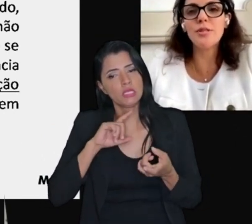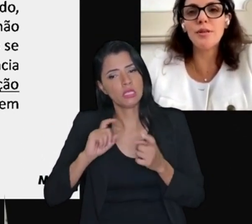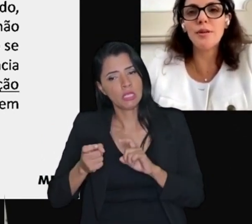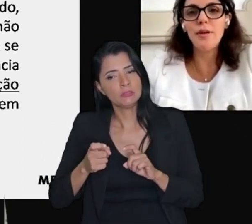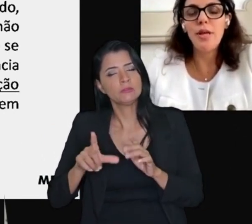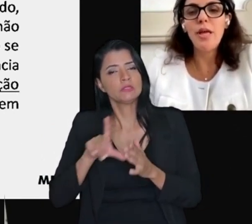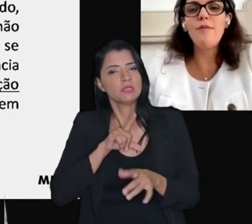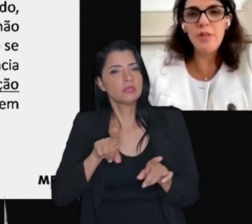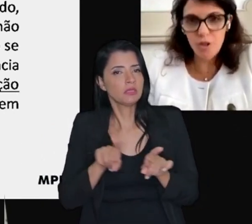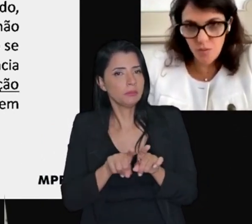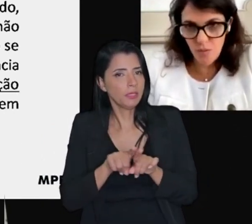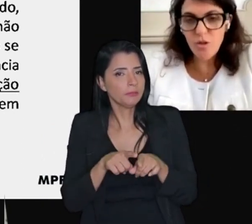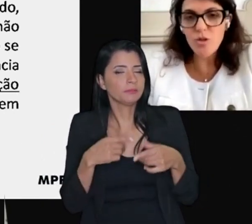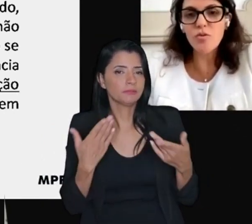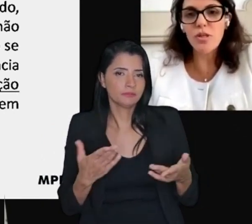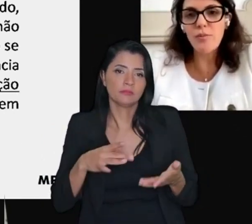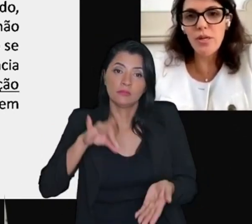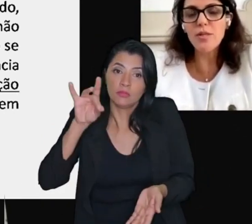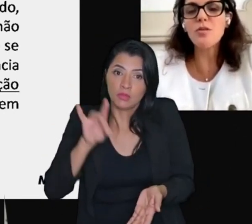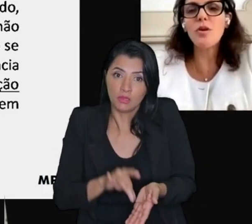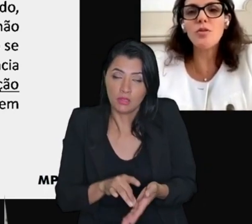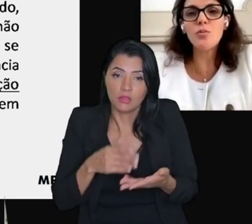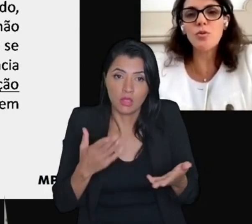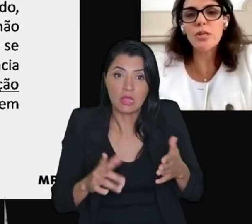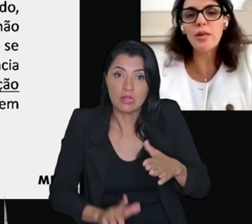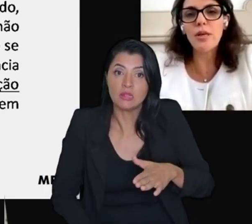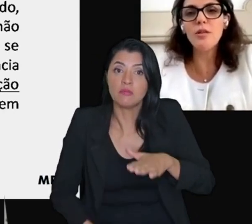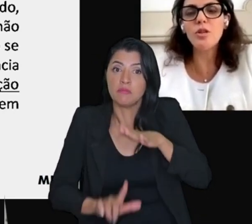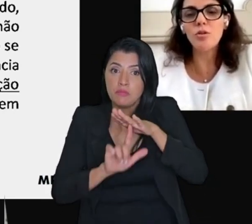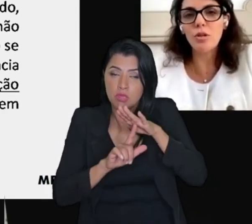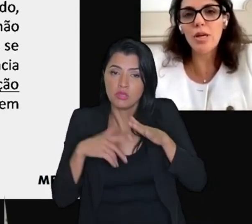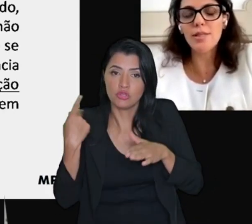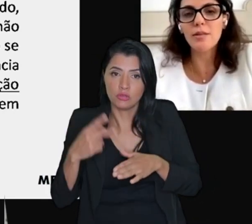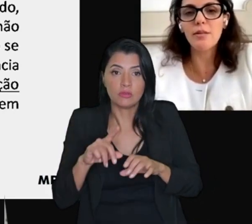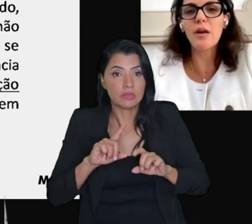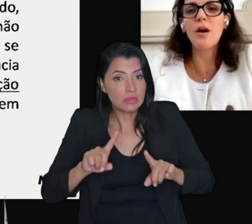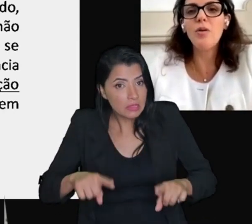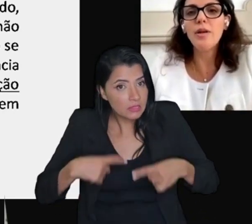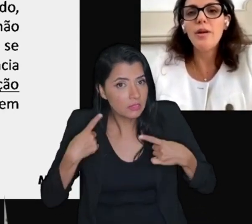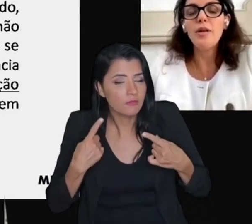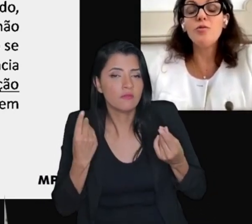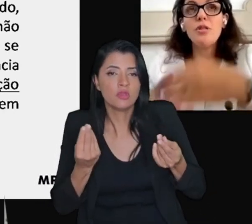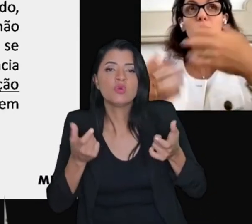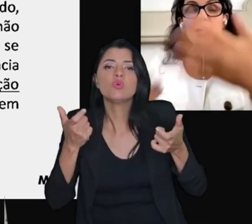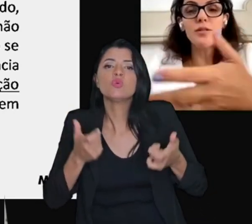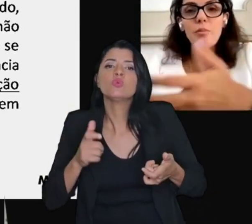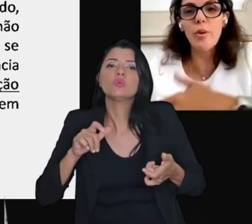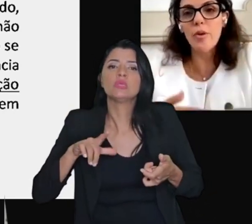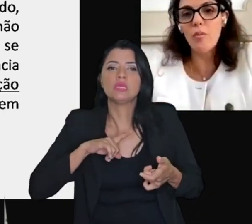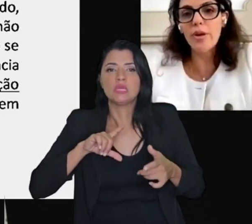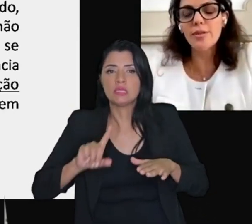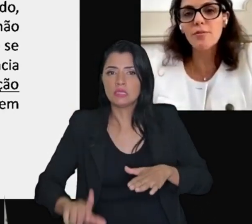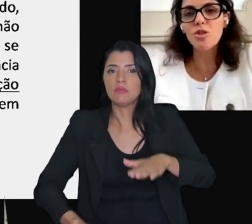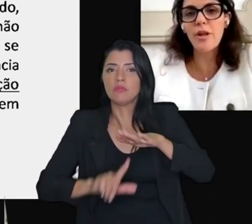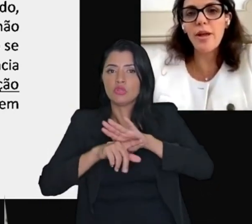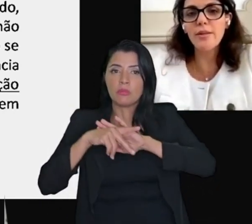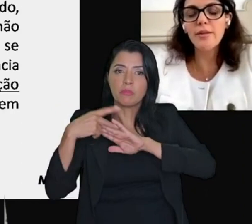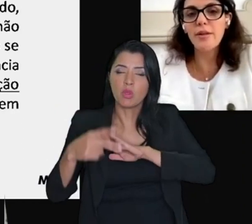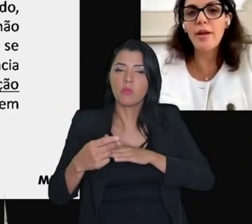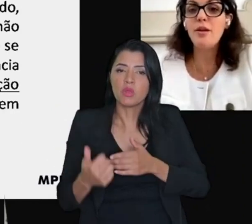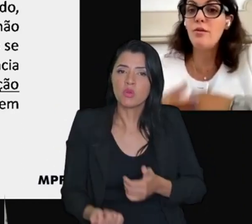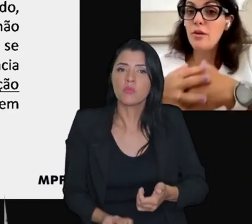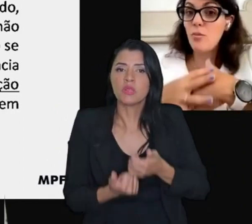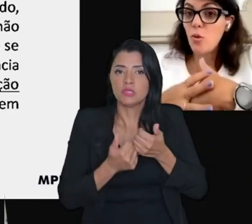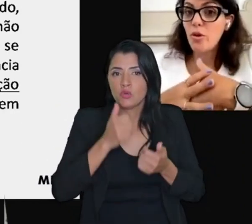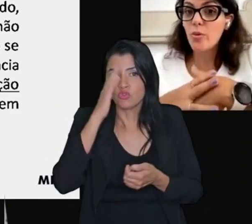da justiça. Evidentemente, com os limites que eu expus aqui, de autoridade central, e os limites da própria cooperação